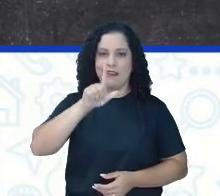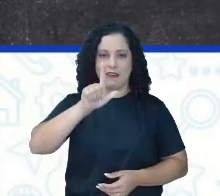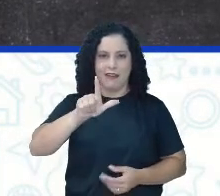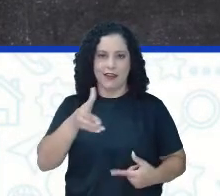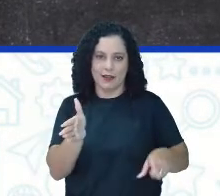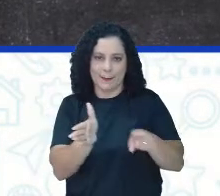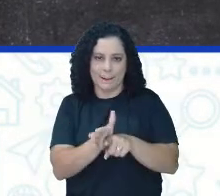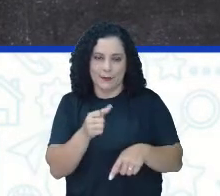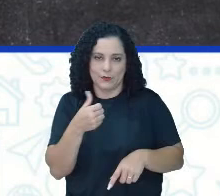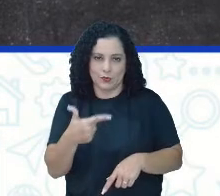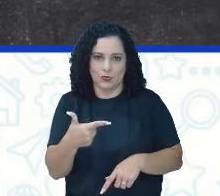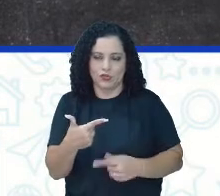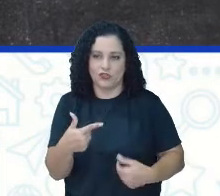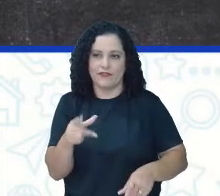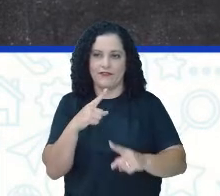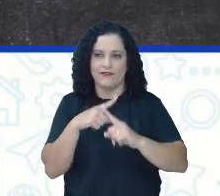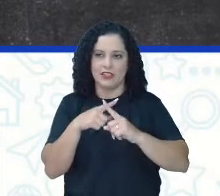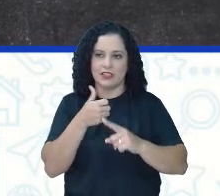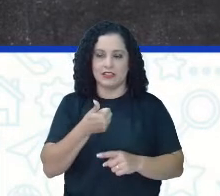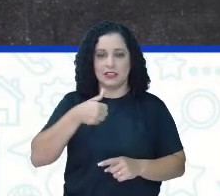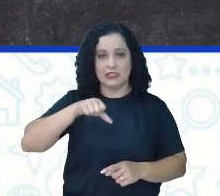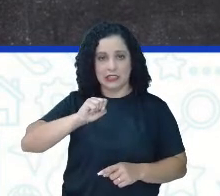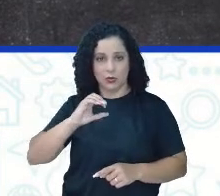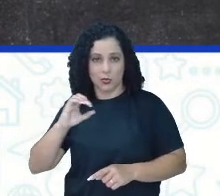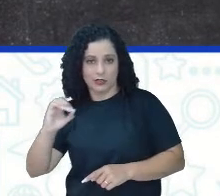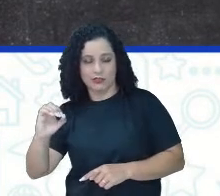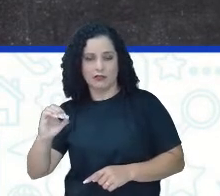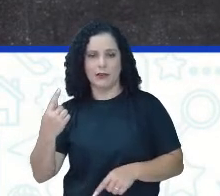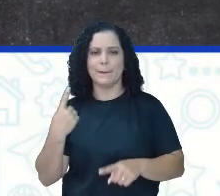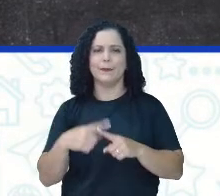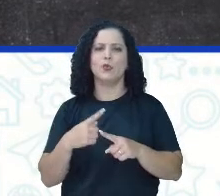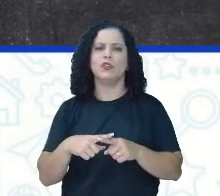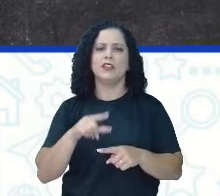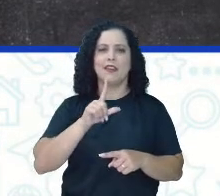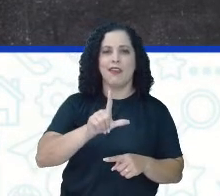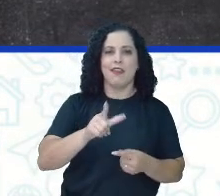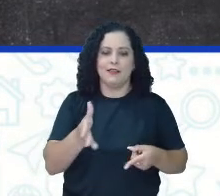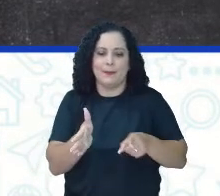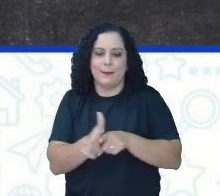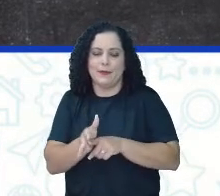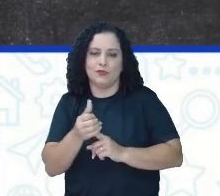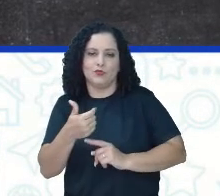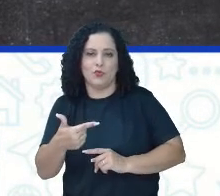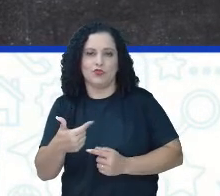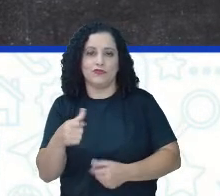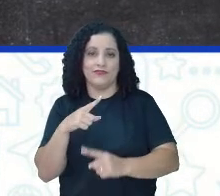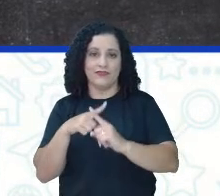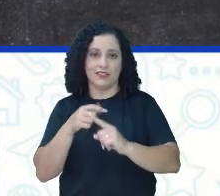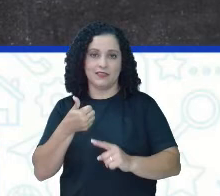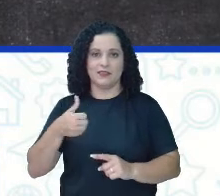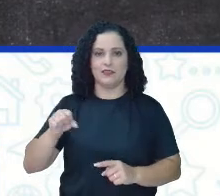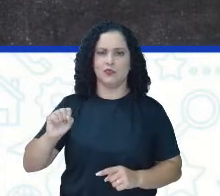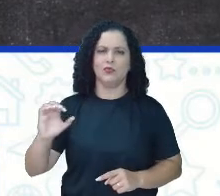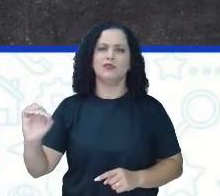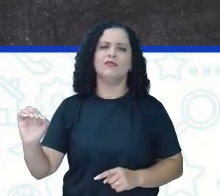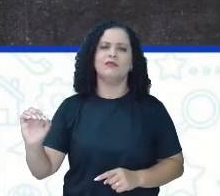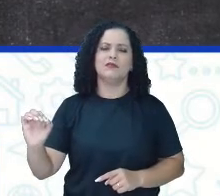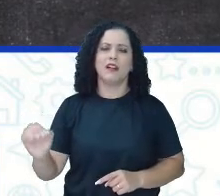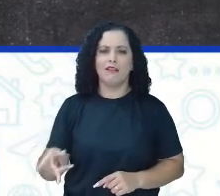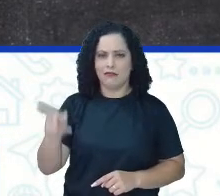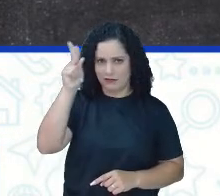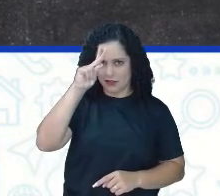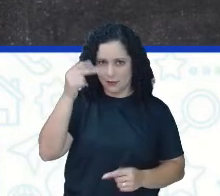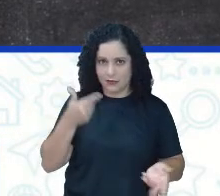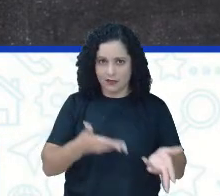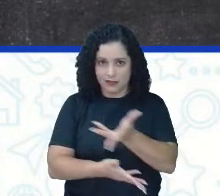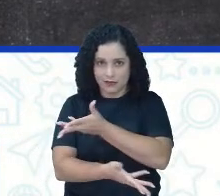2 vezes 180, né? Então, por que que seria L menos 2 vezes 180? Vocês lembram dessa relação?